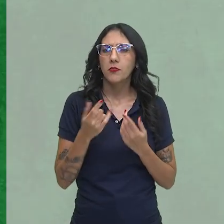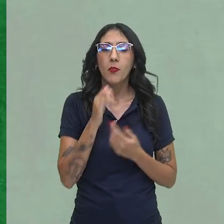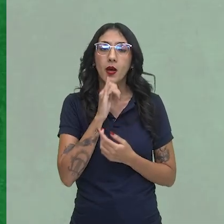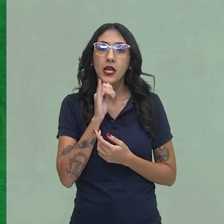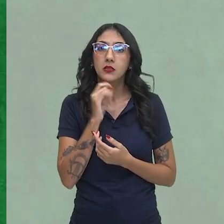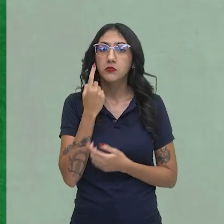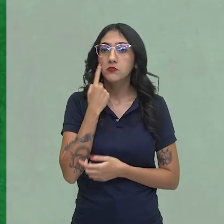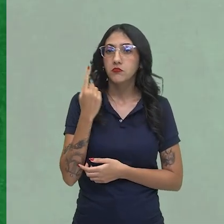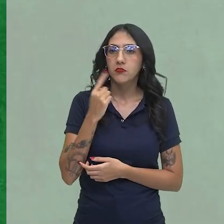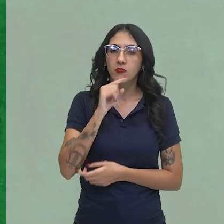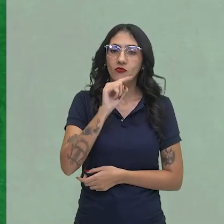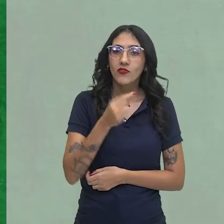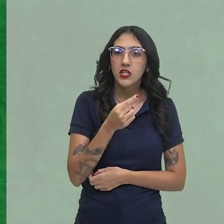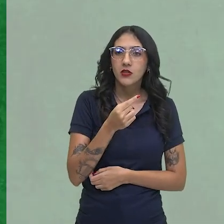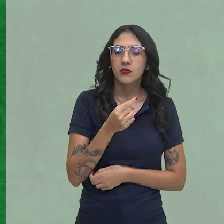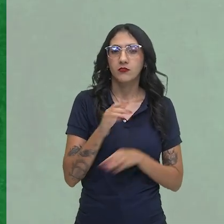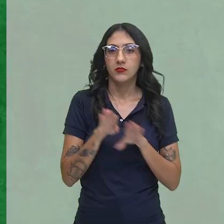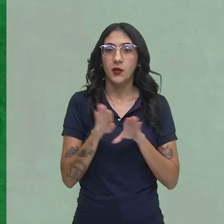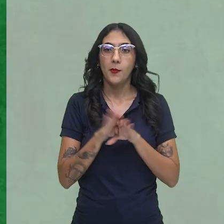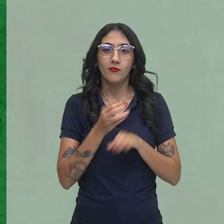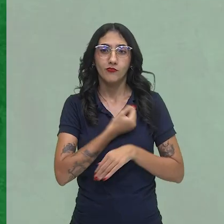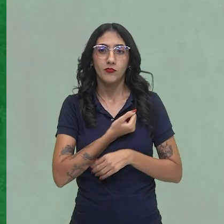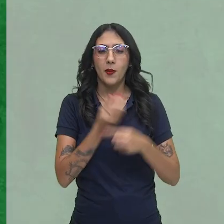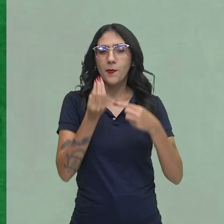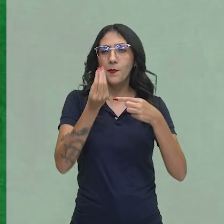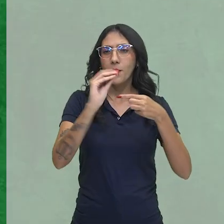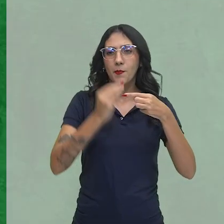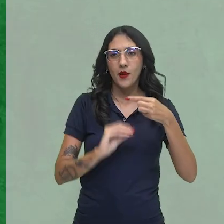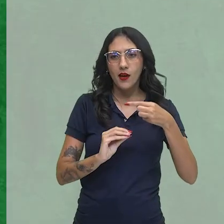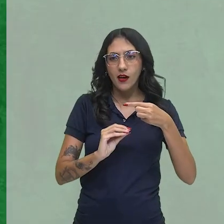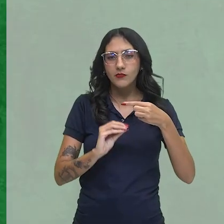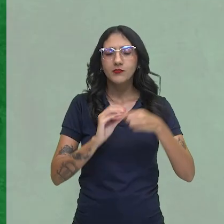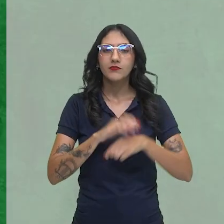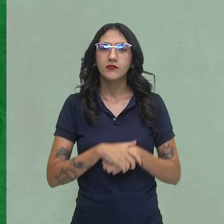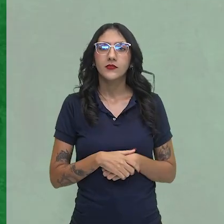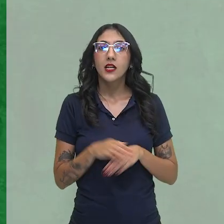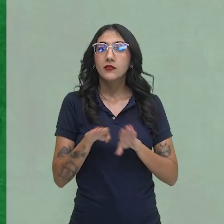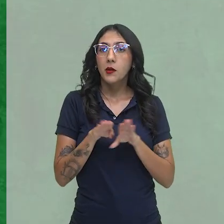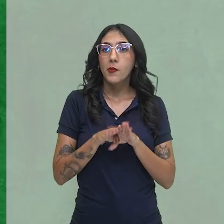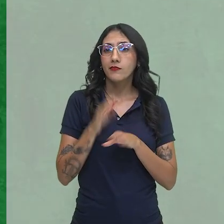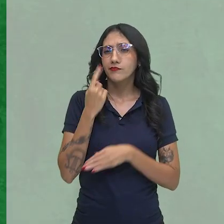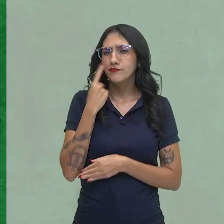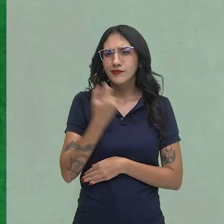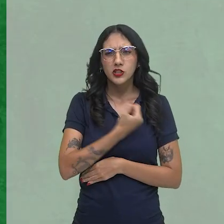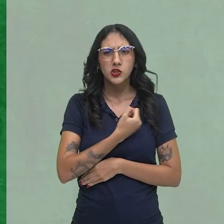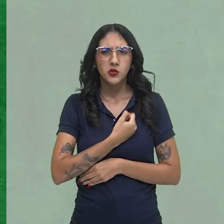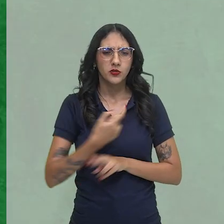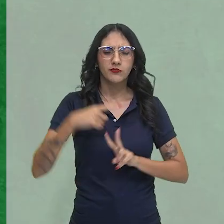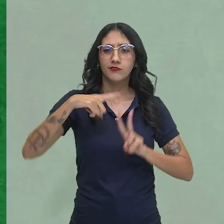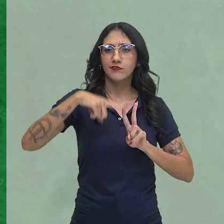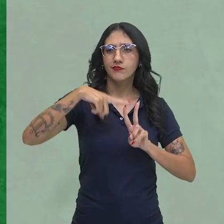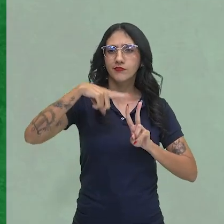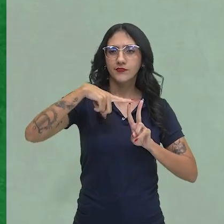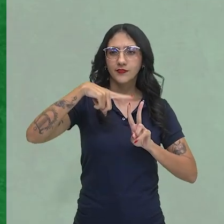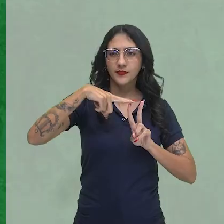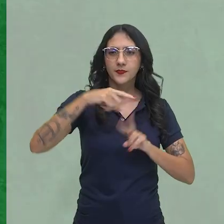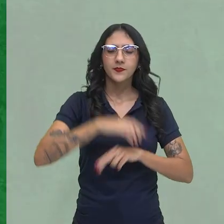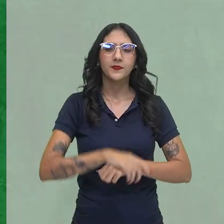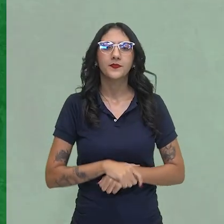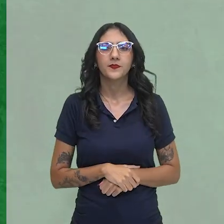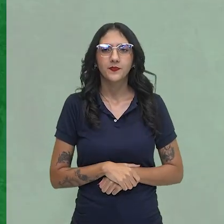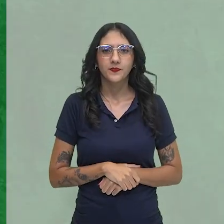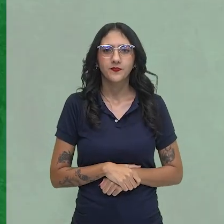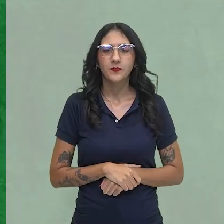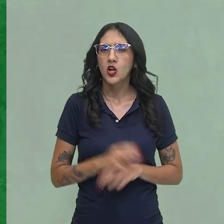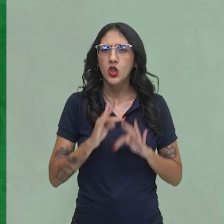os números com vírgulas, nós temos os números em forma de fração, nós temos aqueles números em forma de raiz quadrada. A